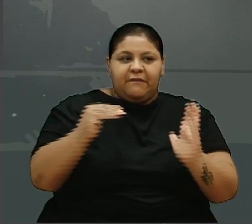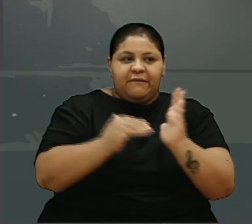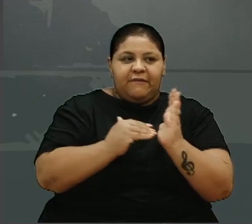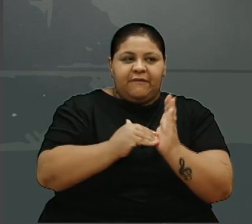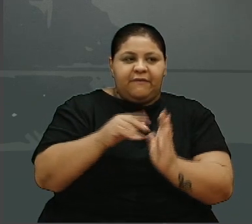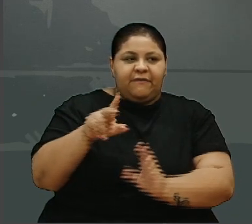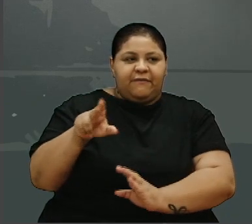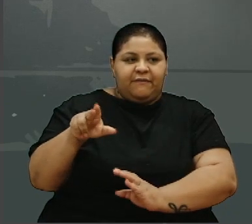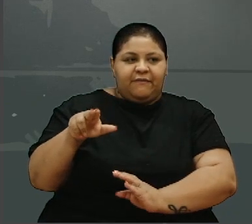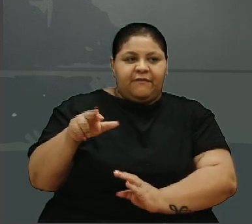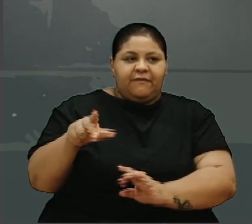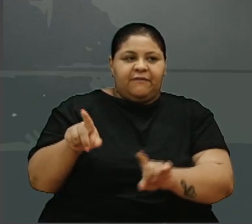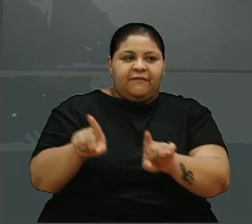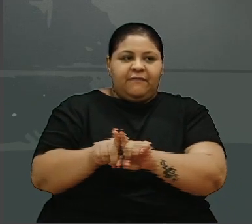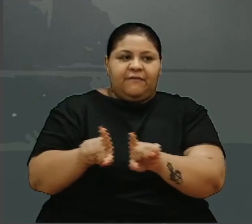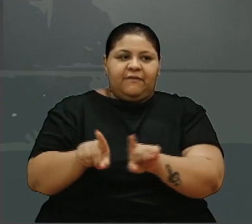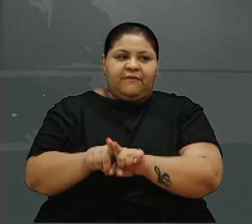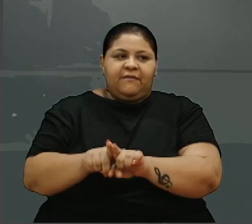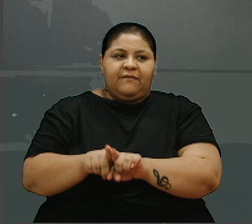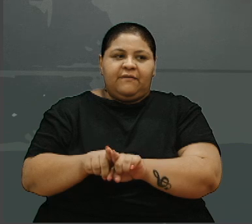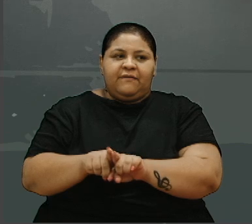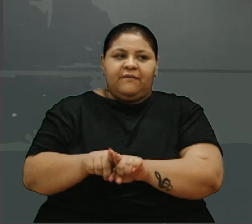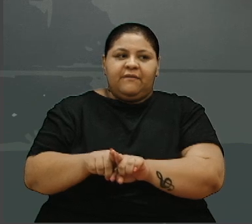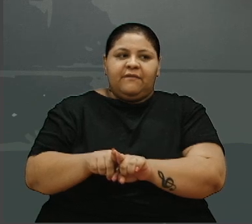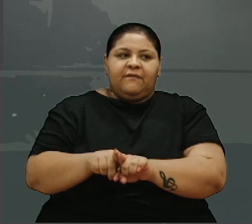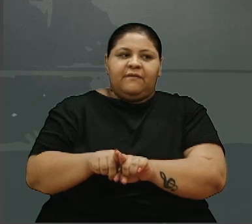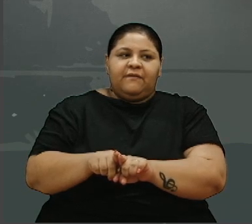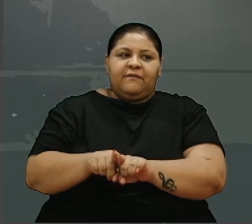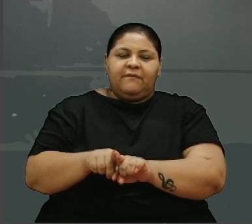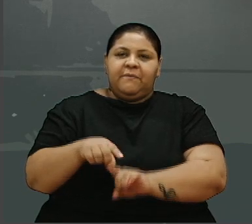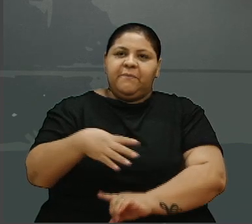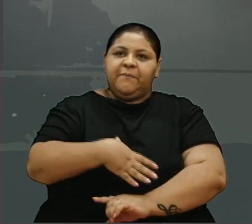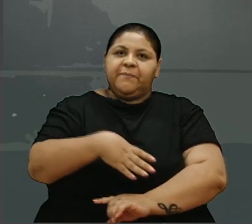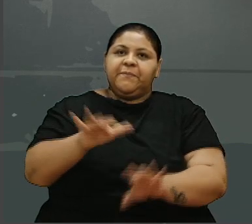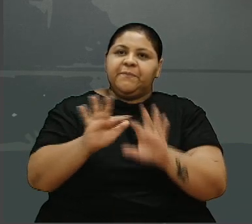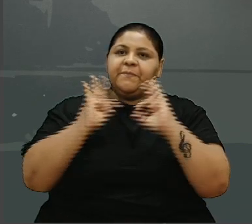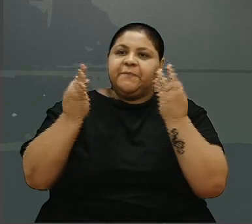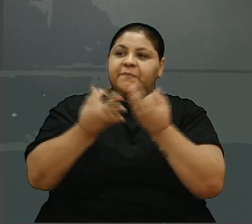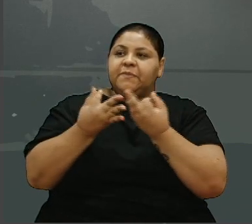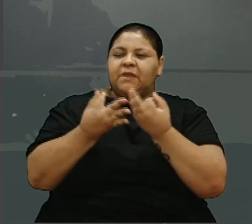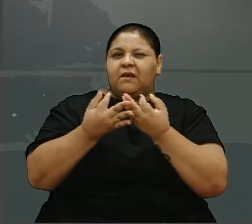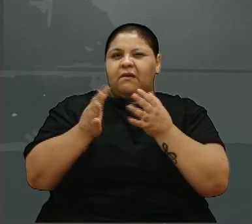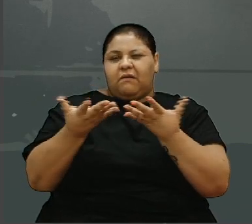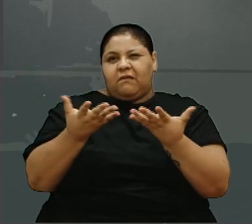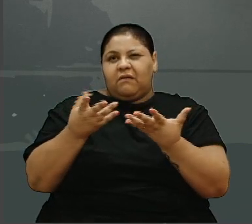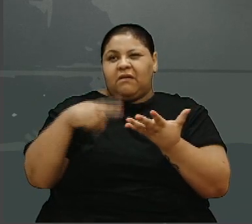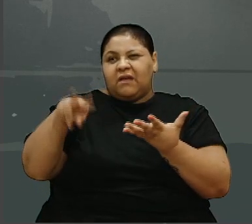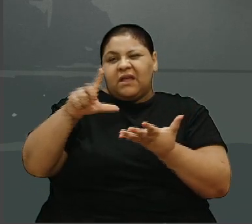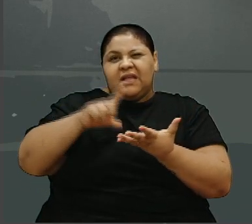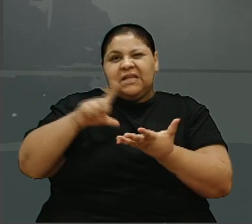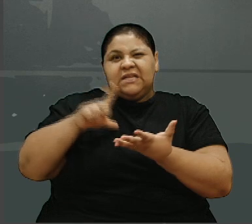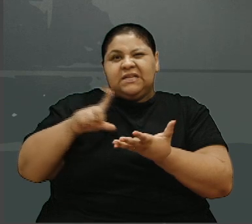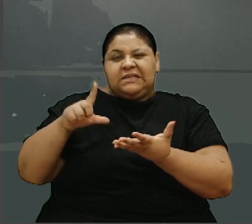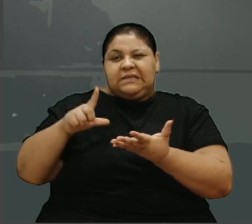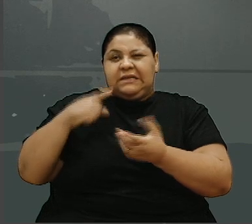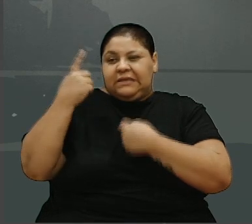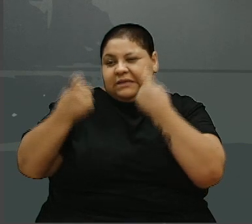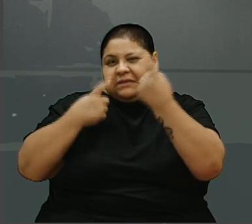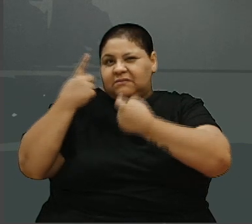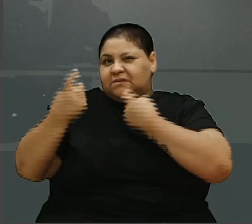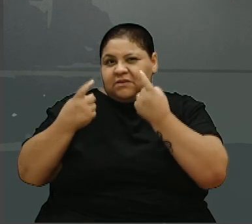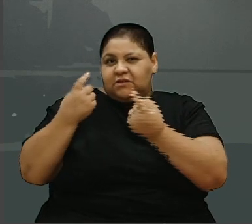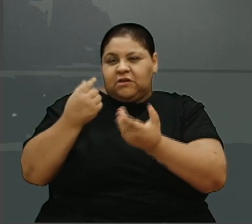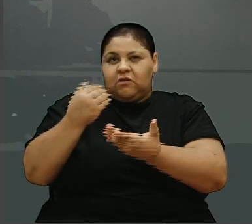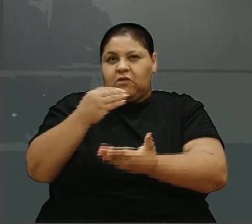né? Poxa, sabe como é que funciona dentro de uma família? Via de regra, a gente tem as maiores preocupações com a